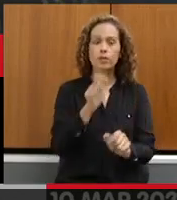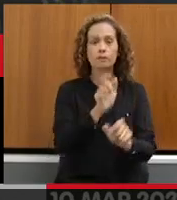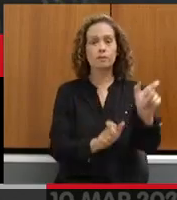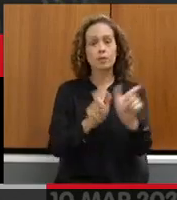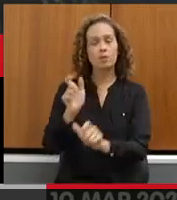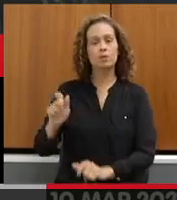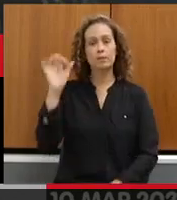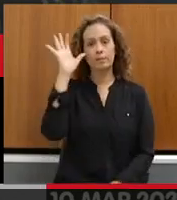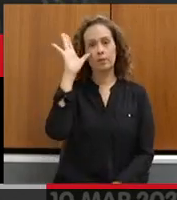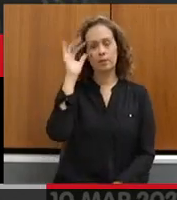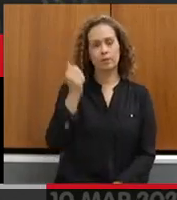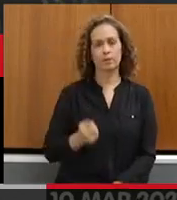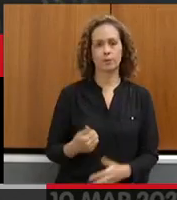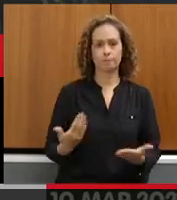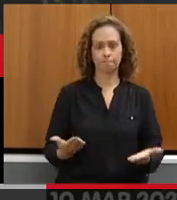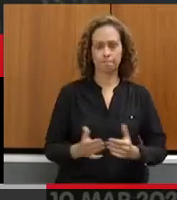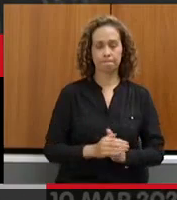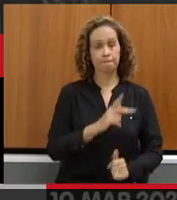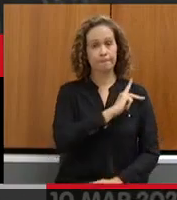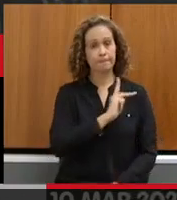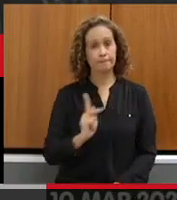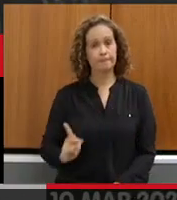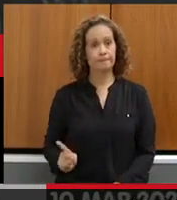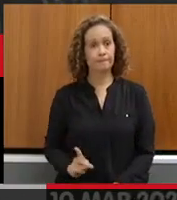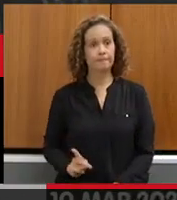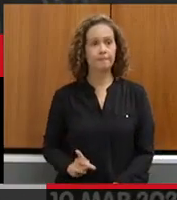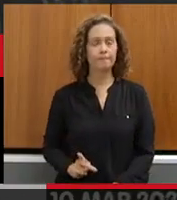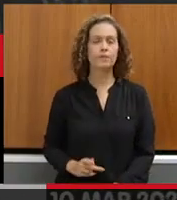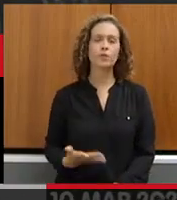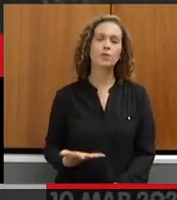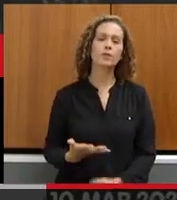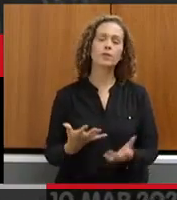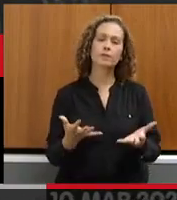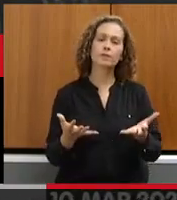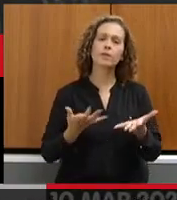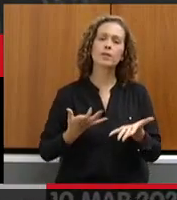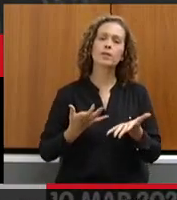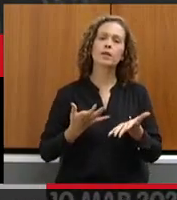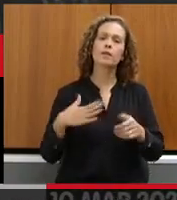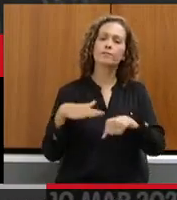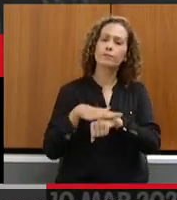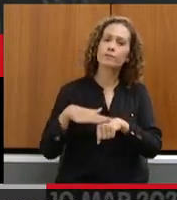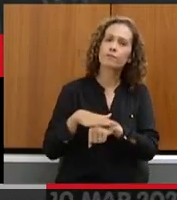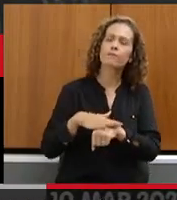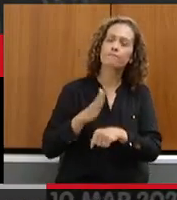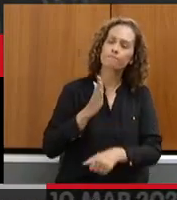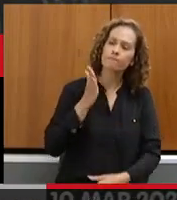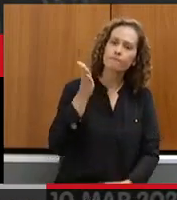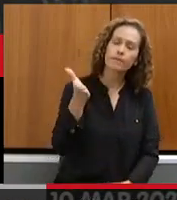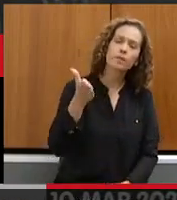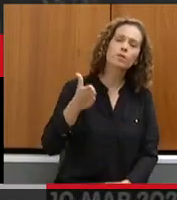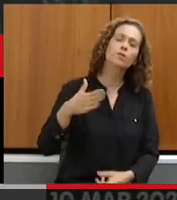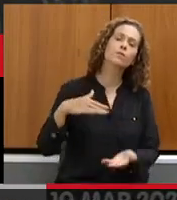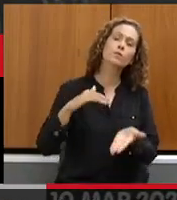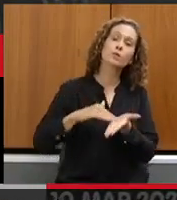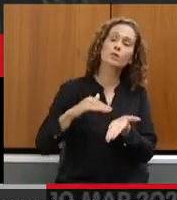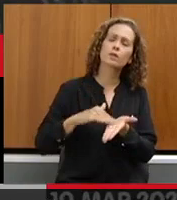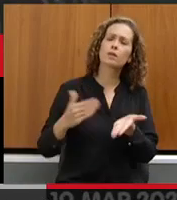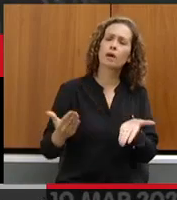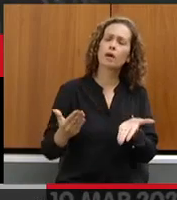assiste Presidente eu queria me dirigir o secretário quer dizer que eu tenho